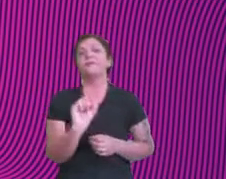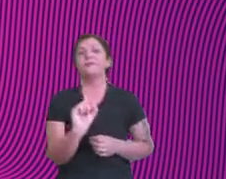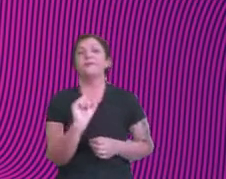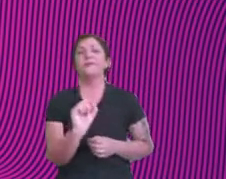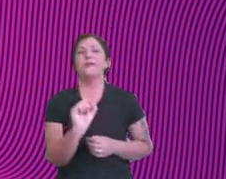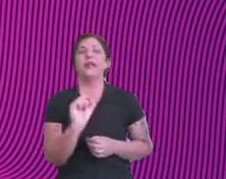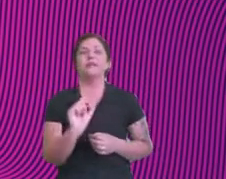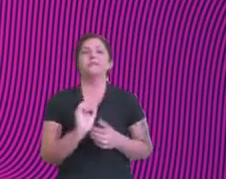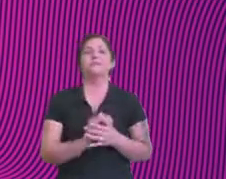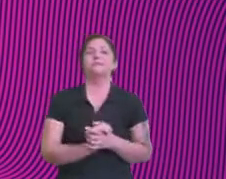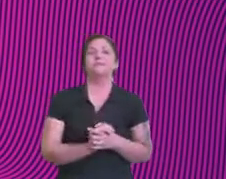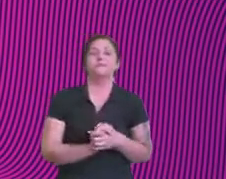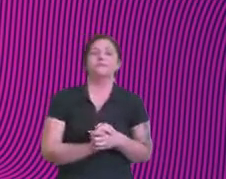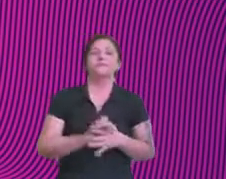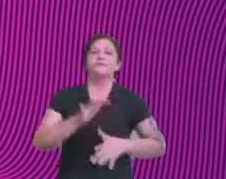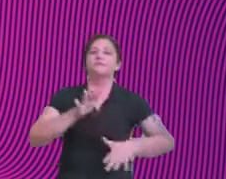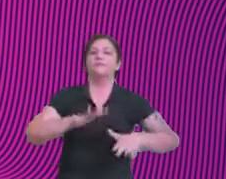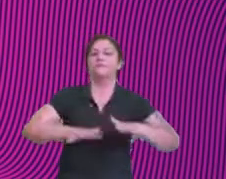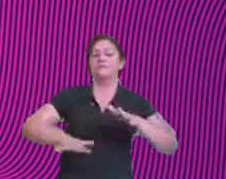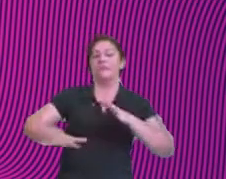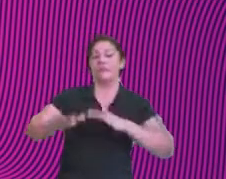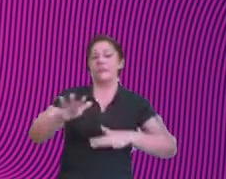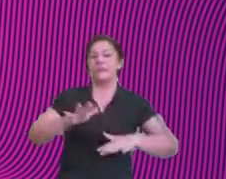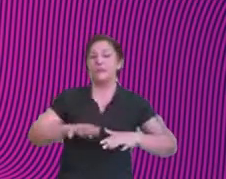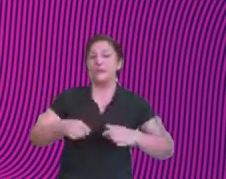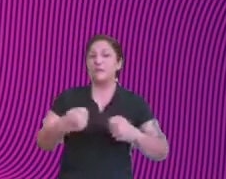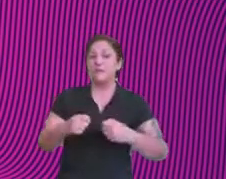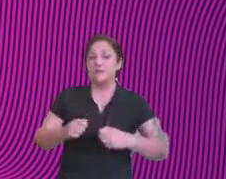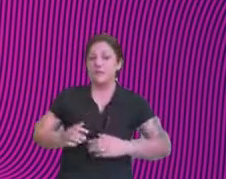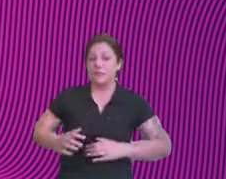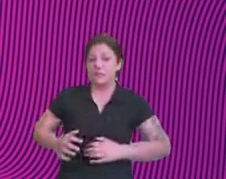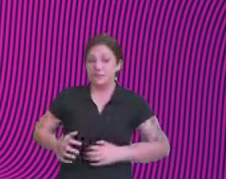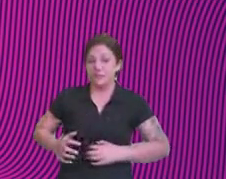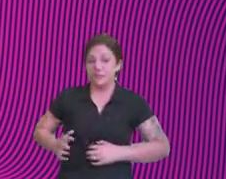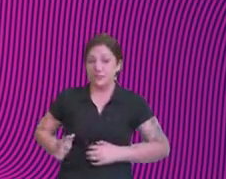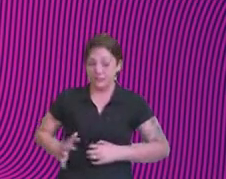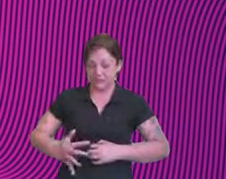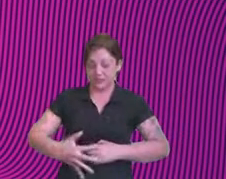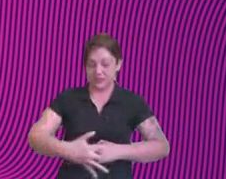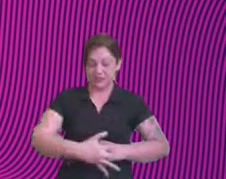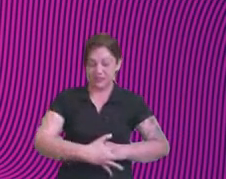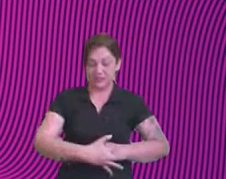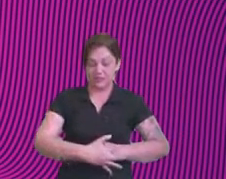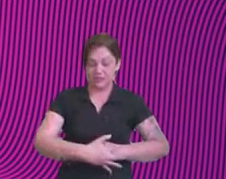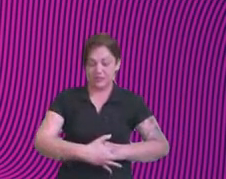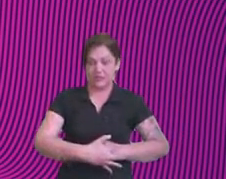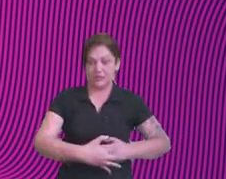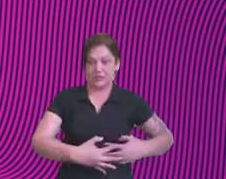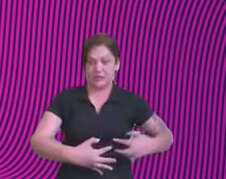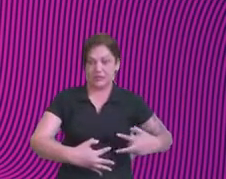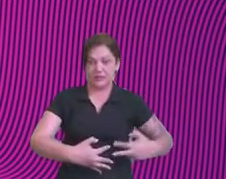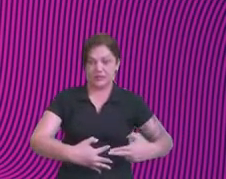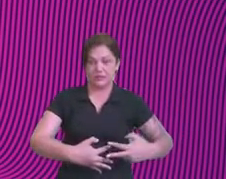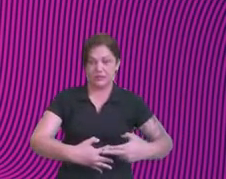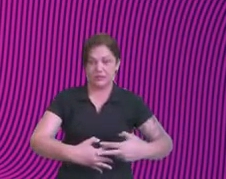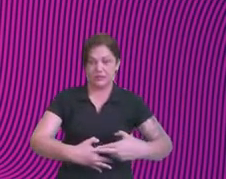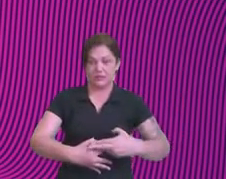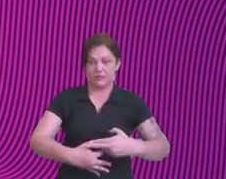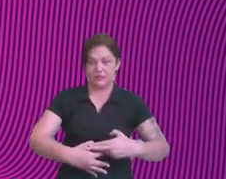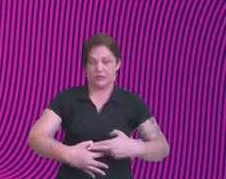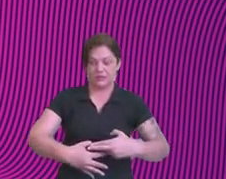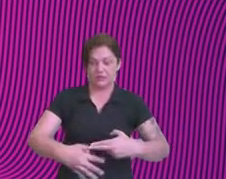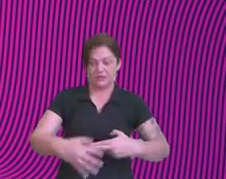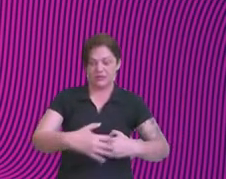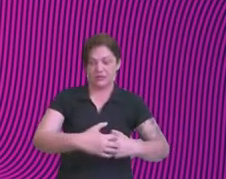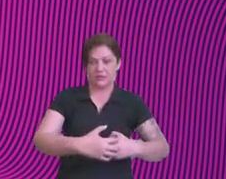peritoneal para negativar, tá? Fazer uma citorredução. Uma paciente com tumor de células de anel